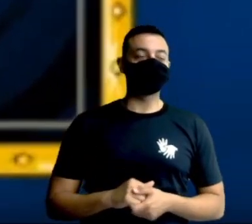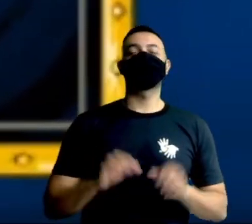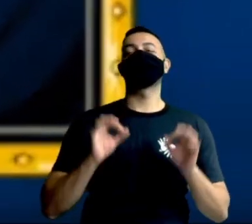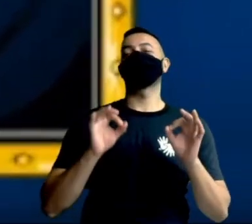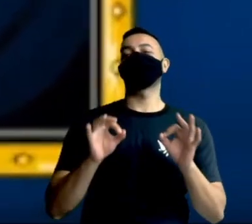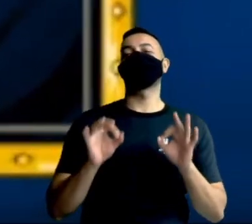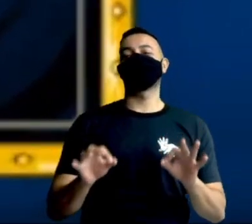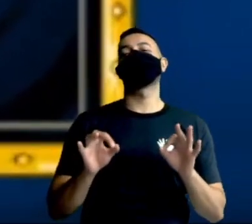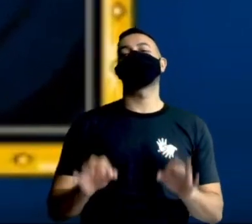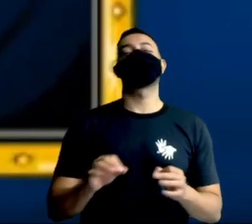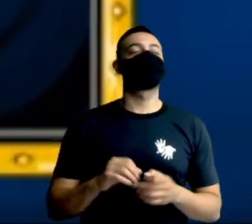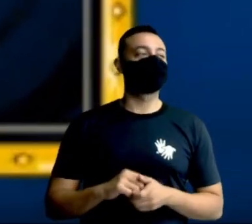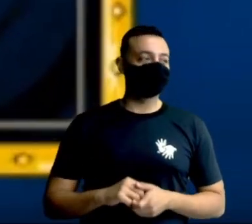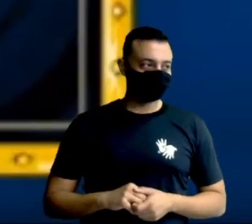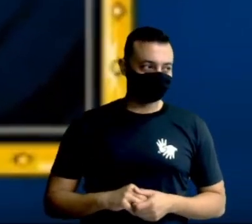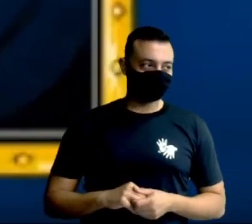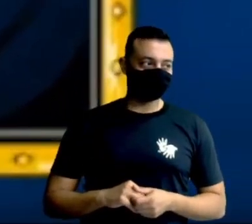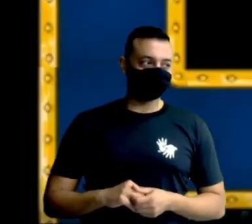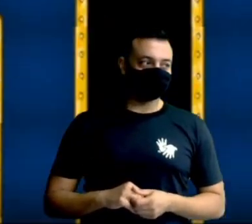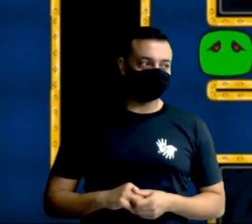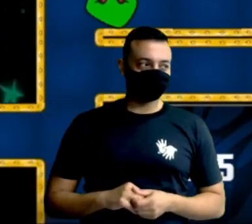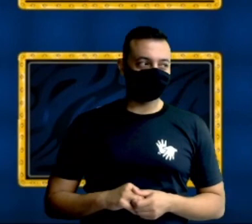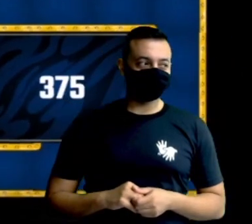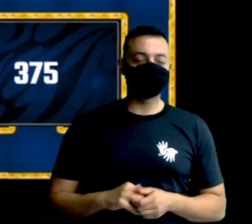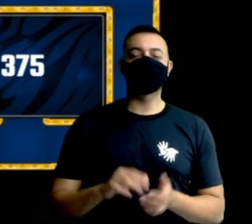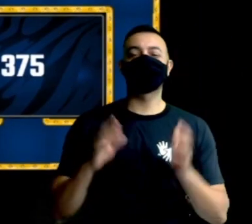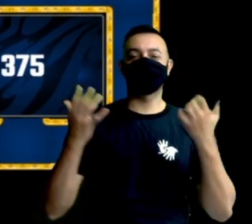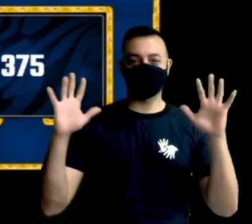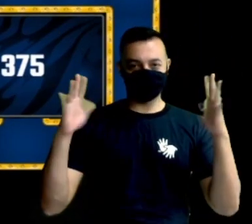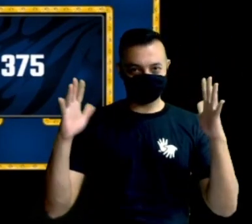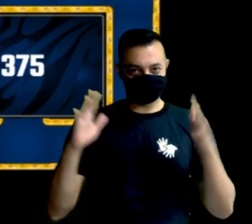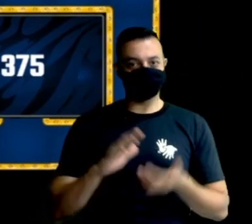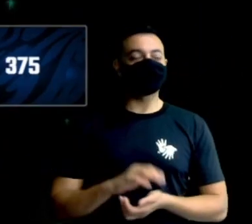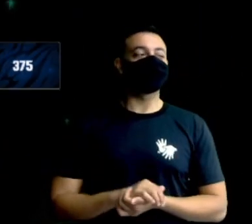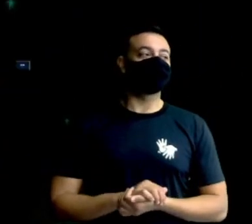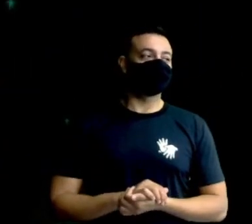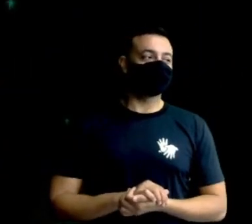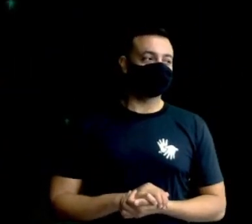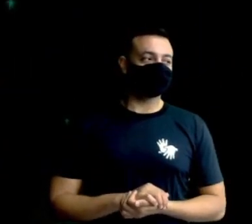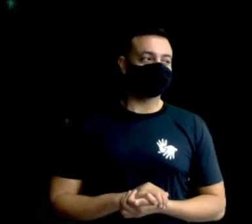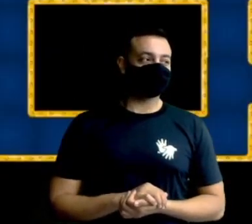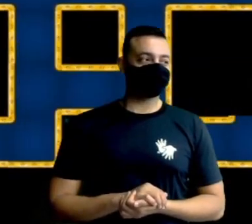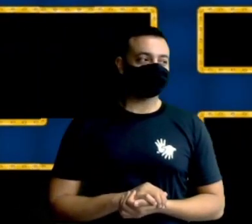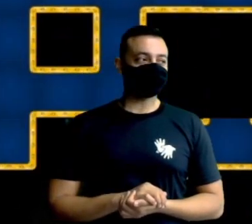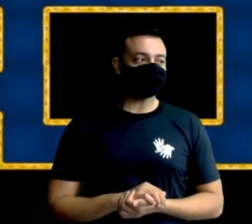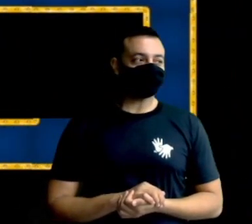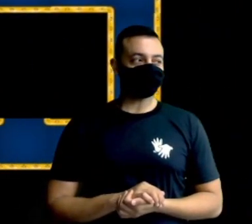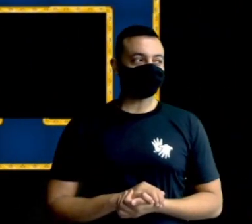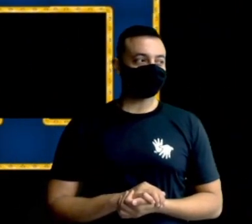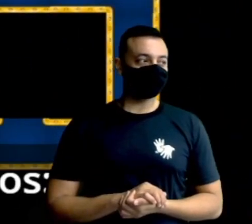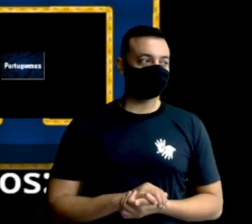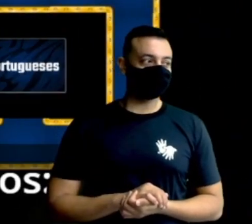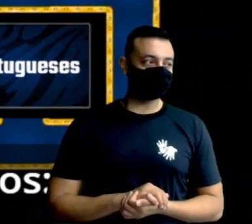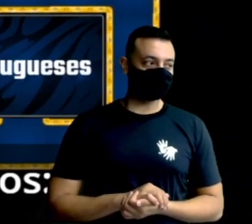Muito bem! Tá de parabéns, viu?